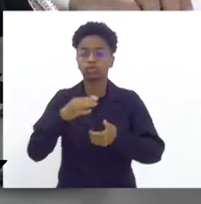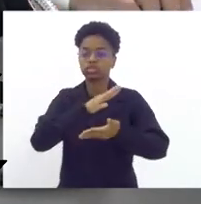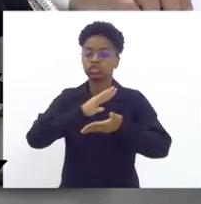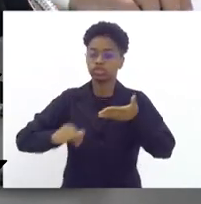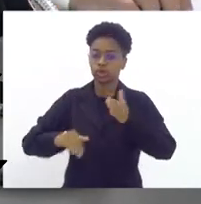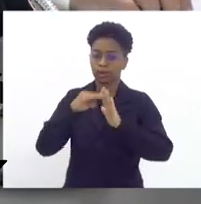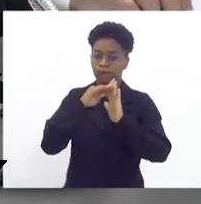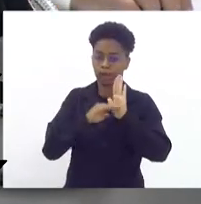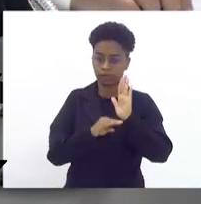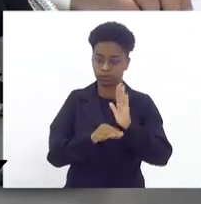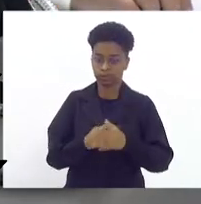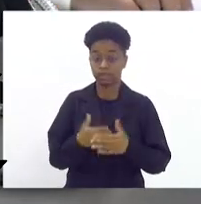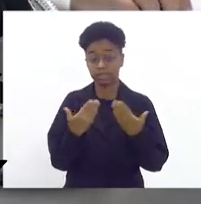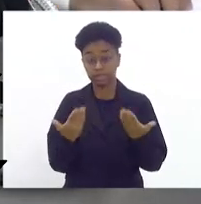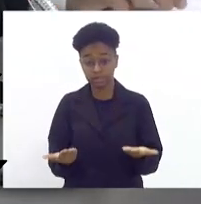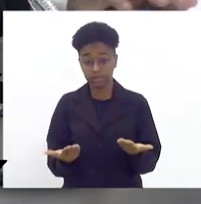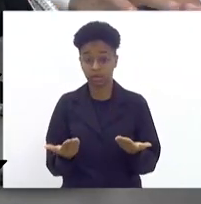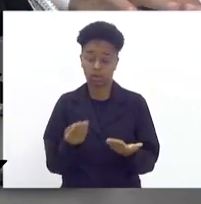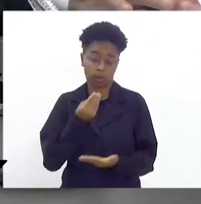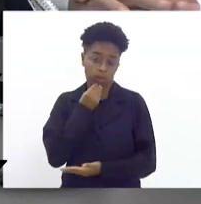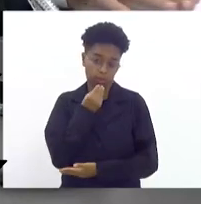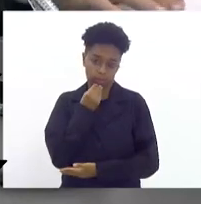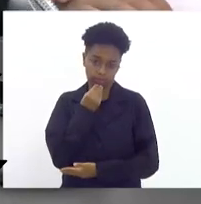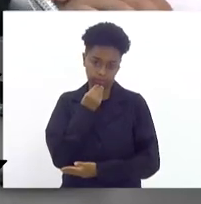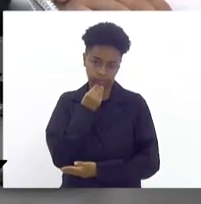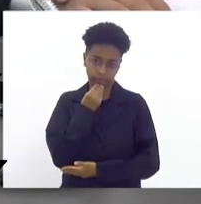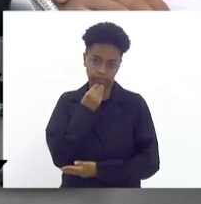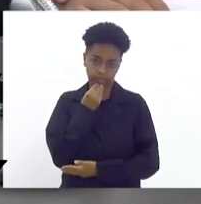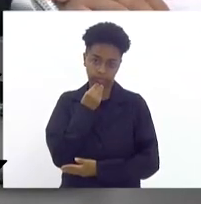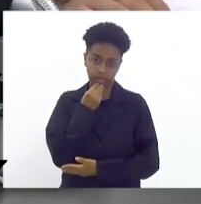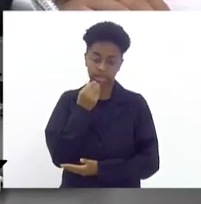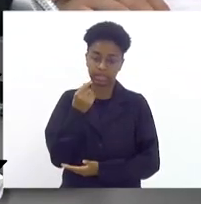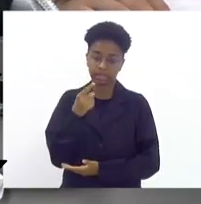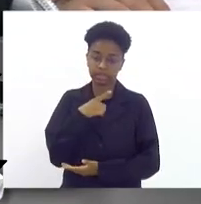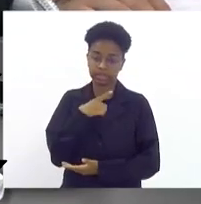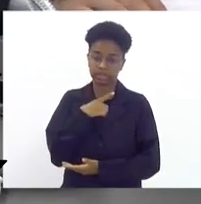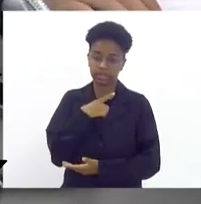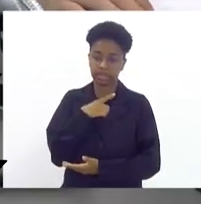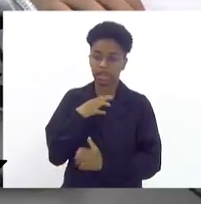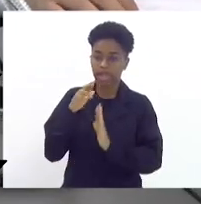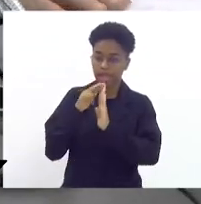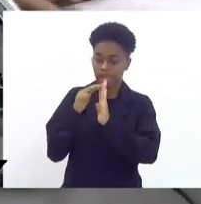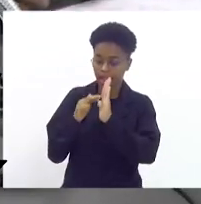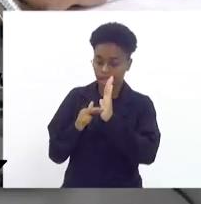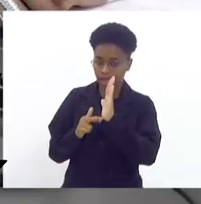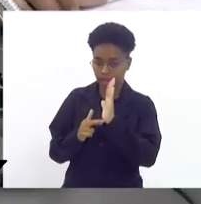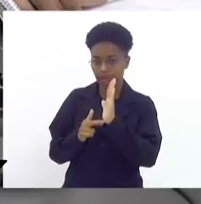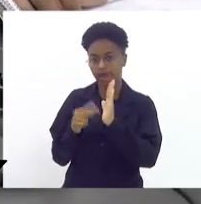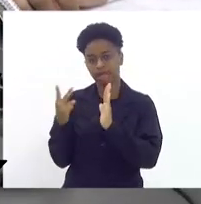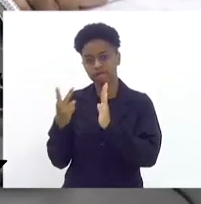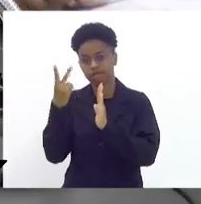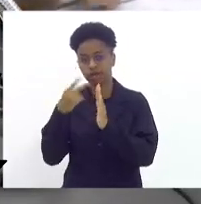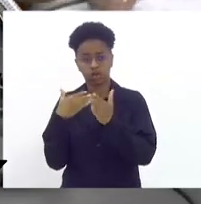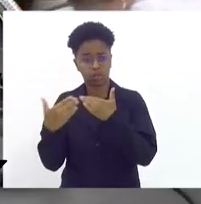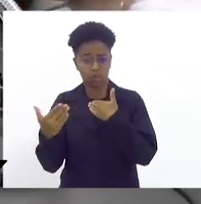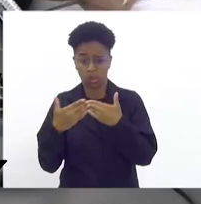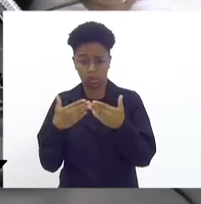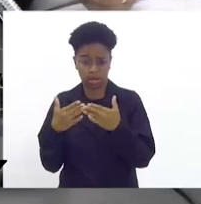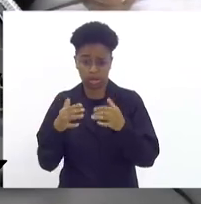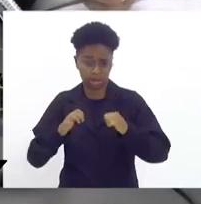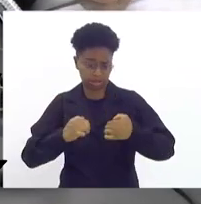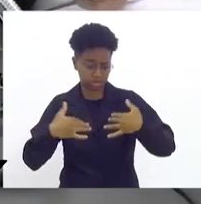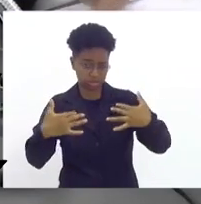pauta. Então, claro que o processo, o regramento vale para qualquer sessão, inclusive